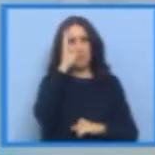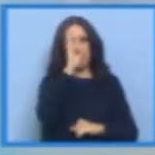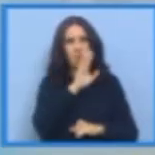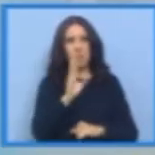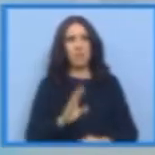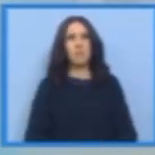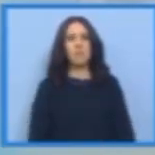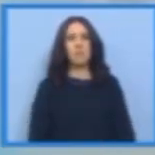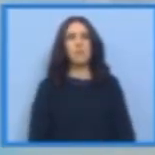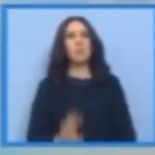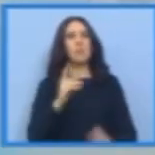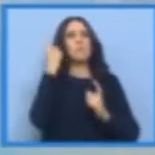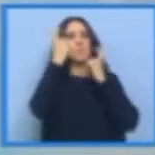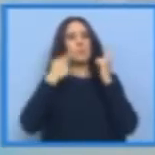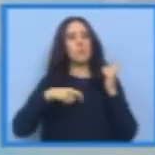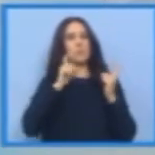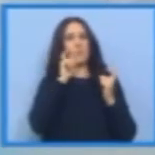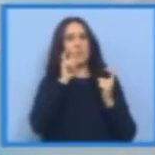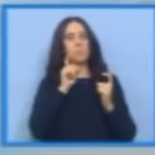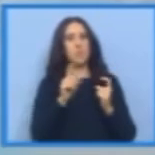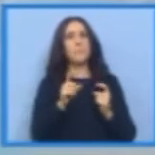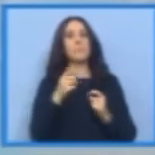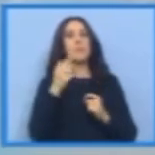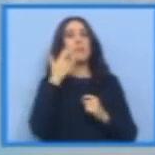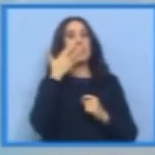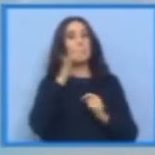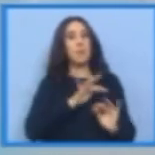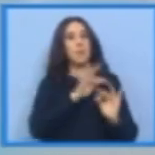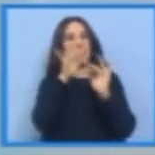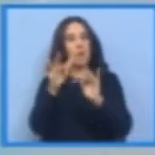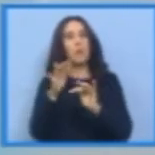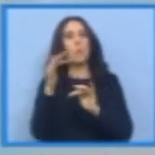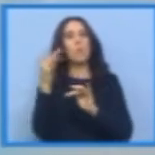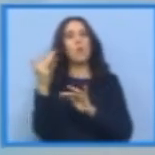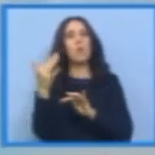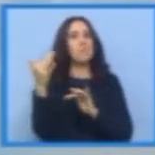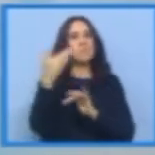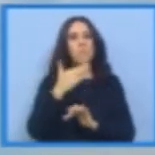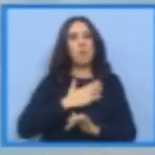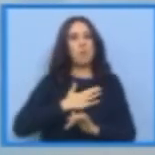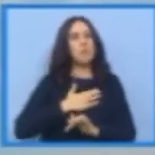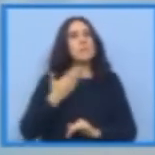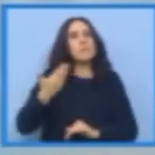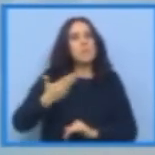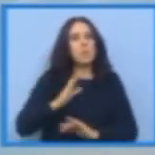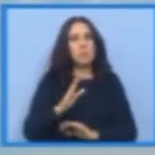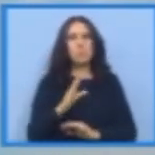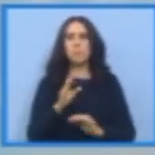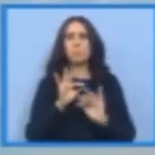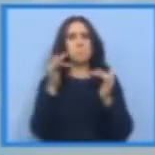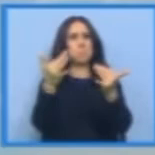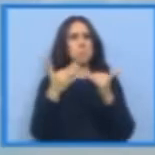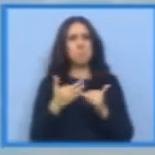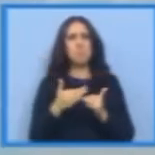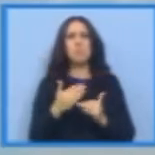naquilo que nós defendemos, que é o direito a emigrar e o direito a não emigrar. E aquilo que queremos promover é a imigração circular, que a pessoa possa circular livremente,